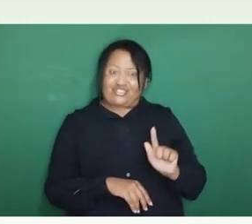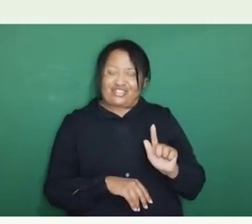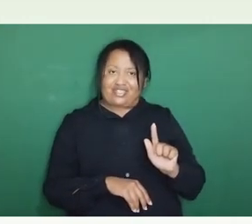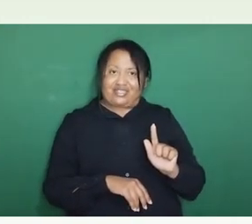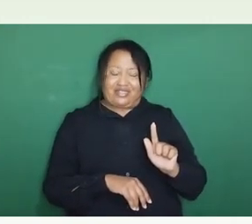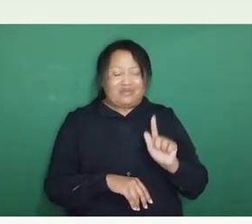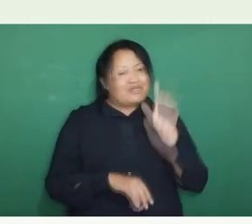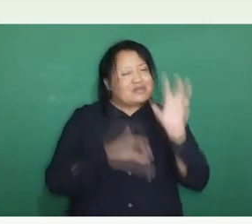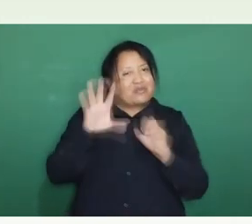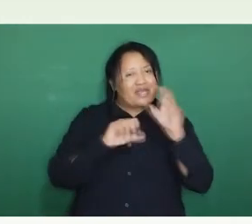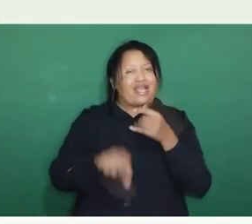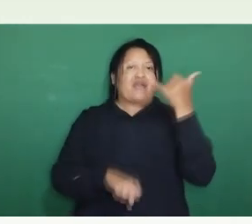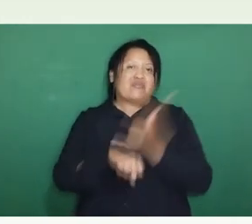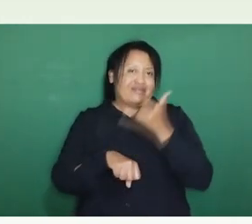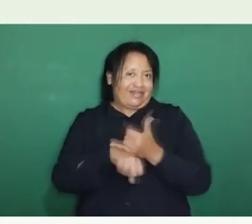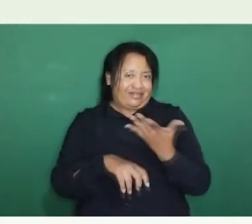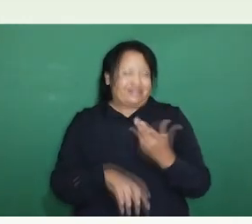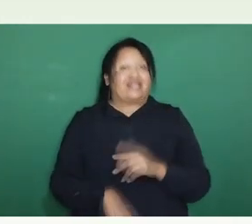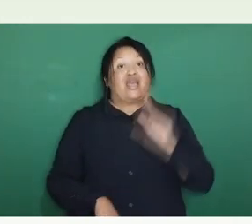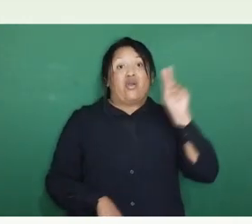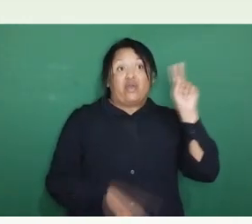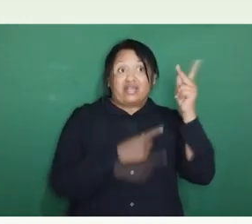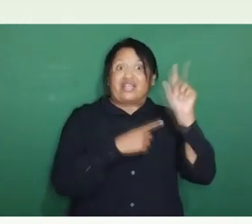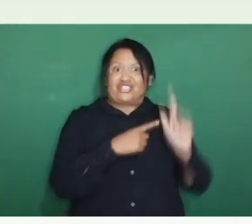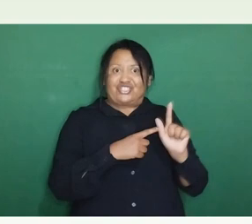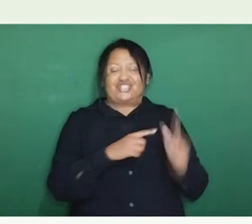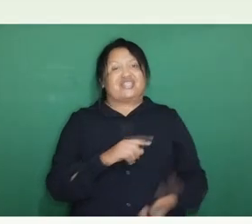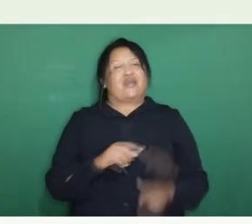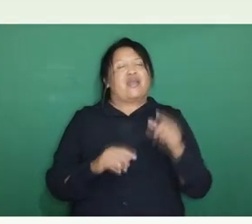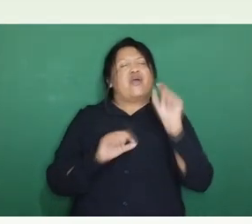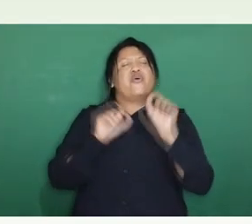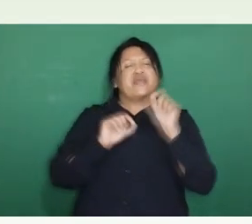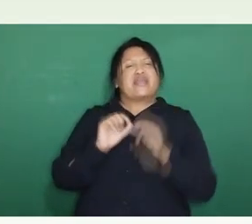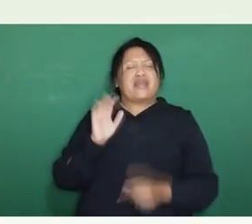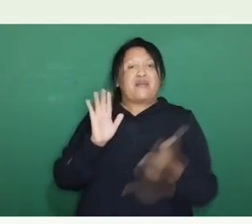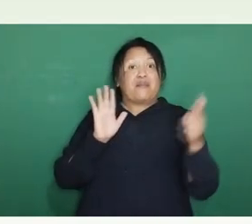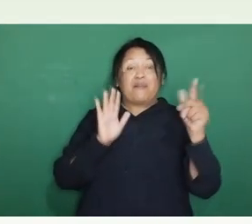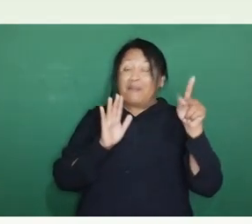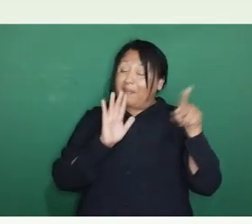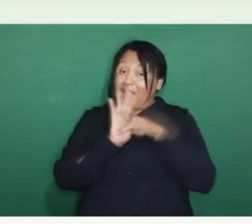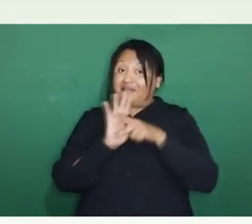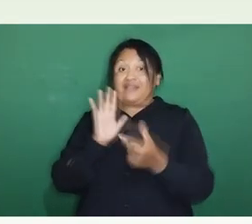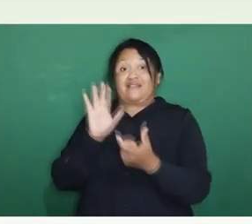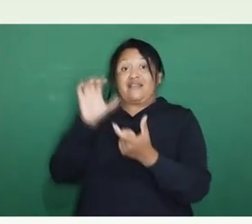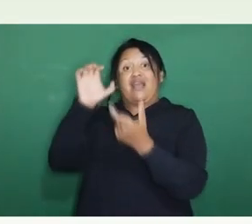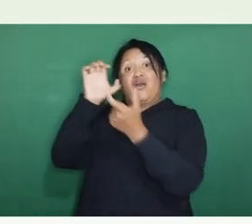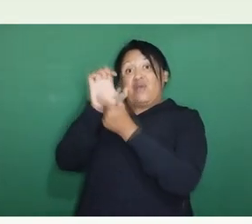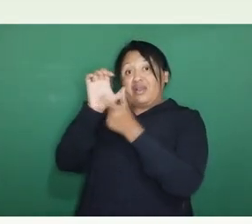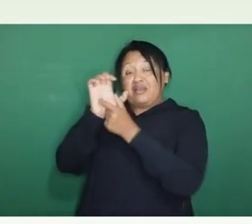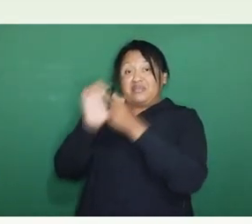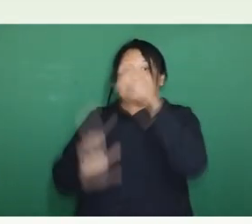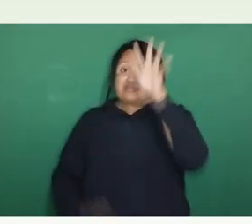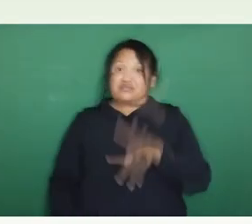de metais novos o Mercúrio é um elemento da tabela periódica com o número atômico e peso atômico